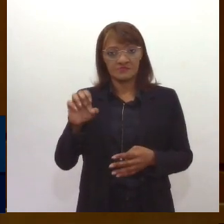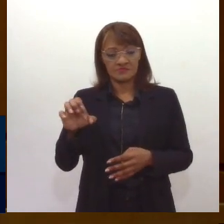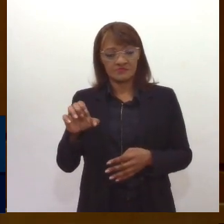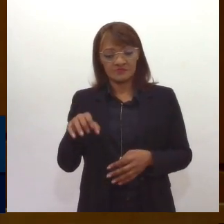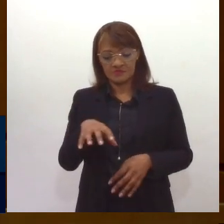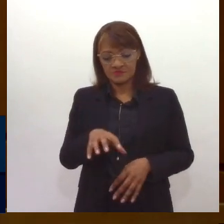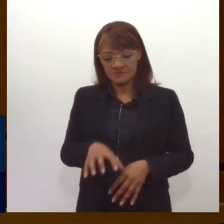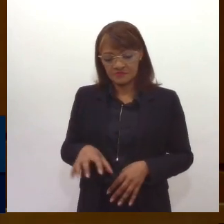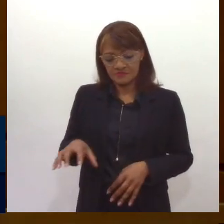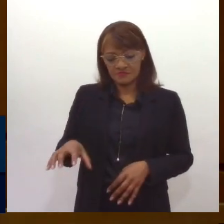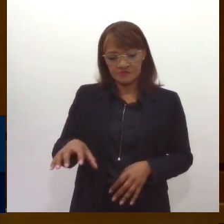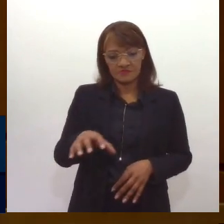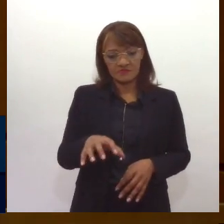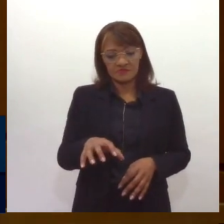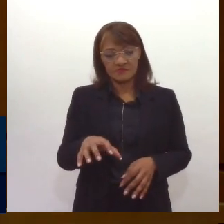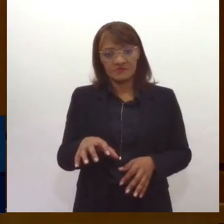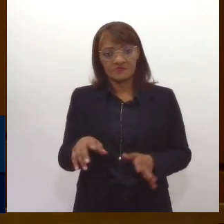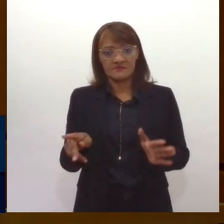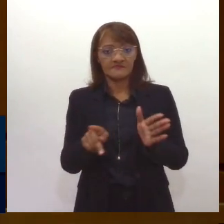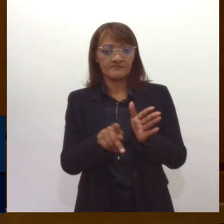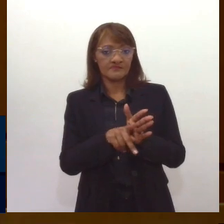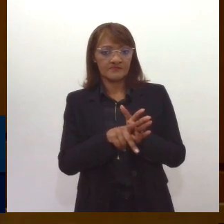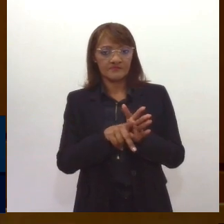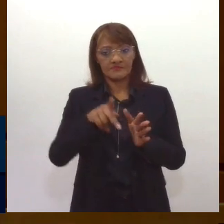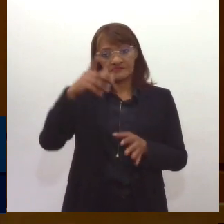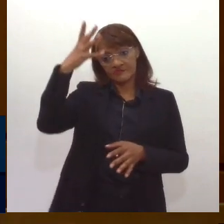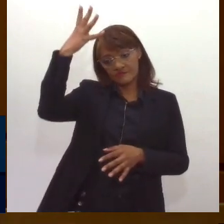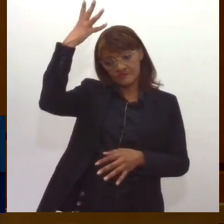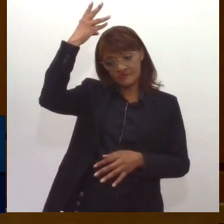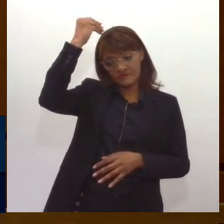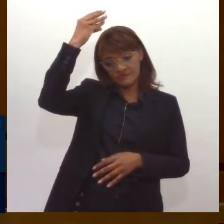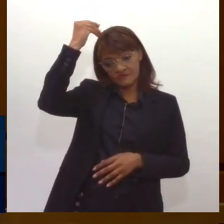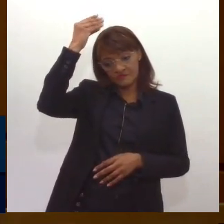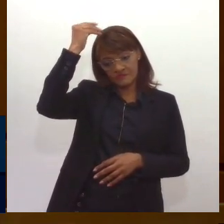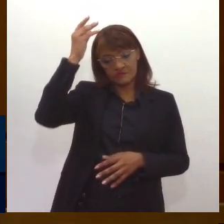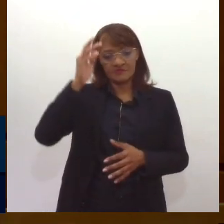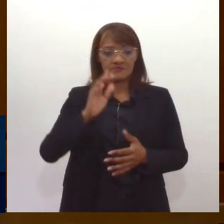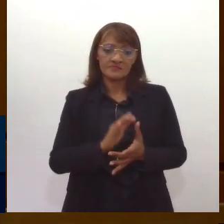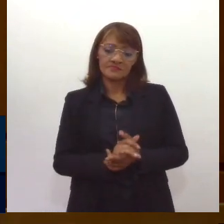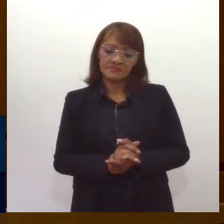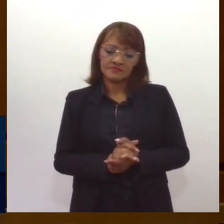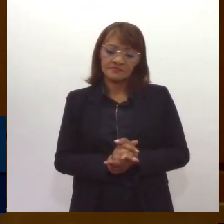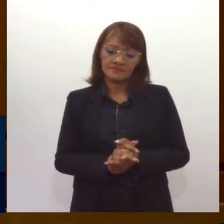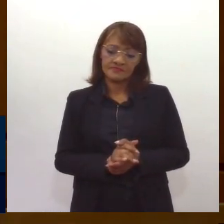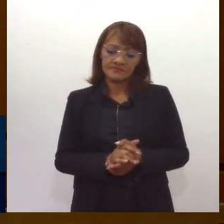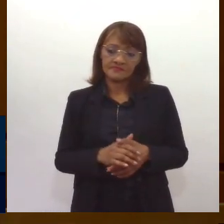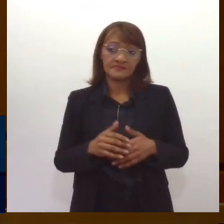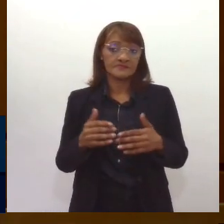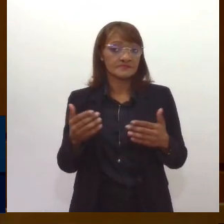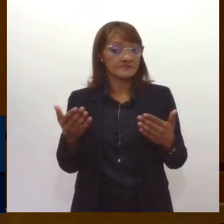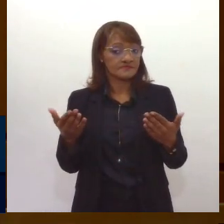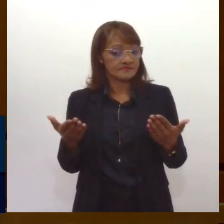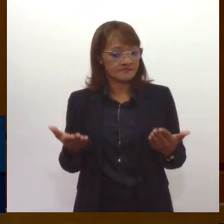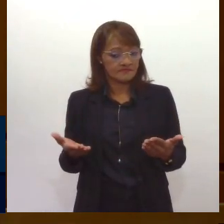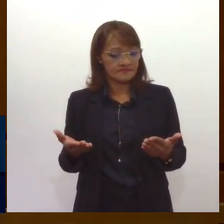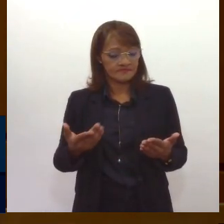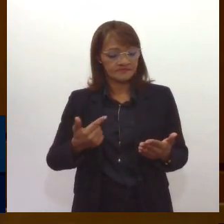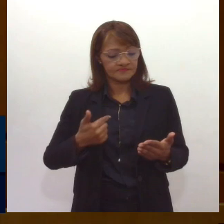município de São Cristóvão. E aí, senhor presidente, tive o cuidado de